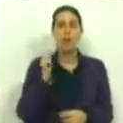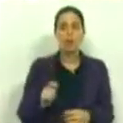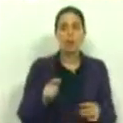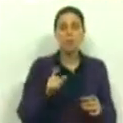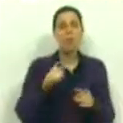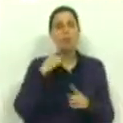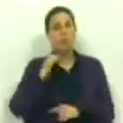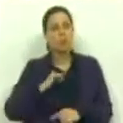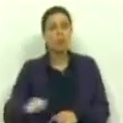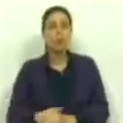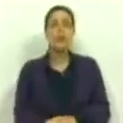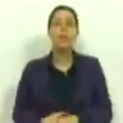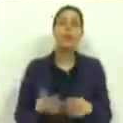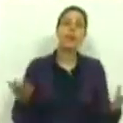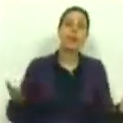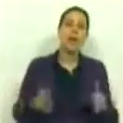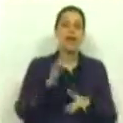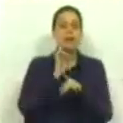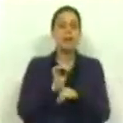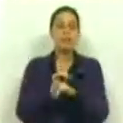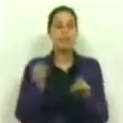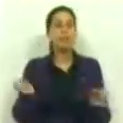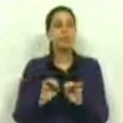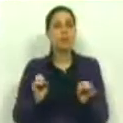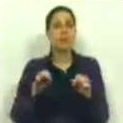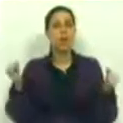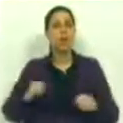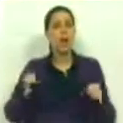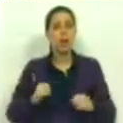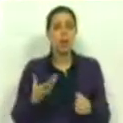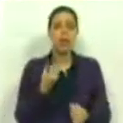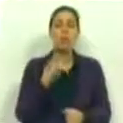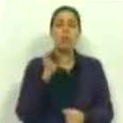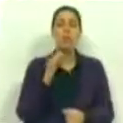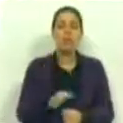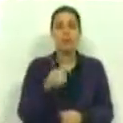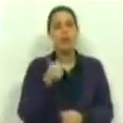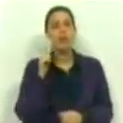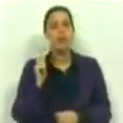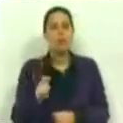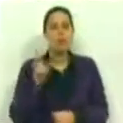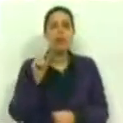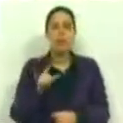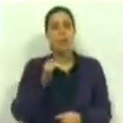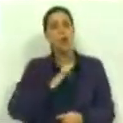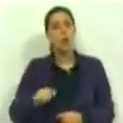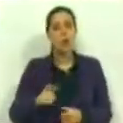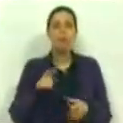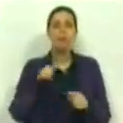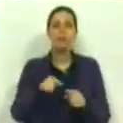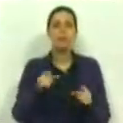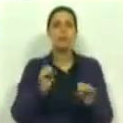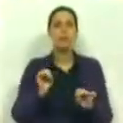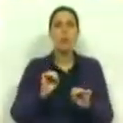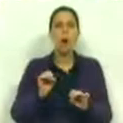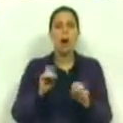Esquerda estariam contra. Aliás, mesmo que não tivesse havido acordo, o Partido Comunista e o Bloco de Esquerda também estariam contra o facto